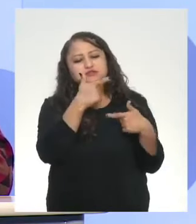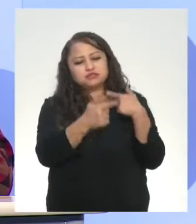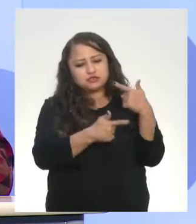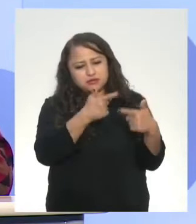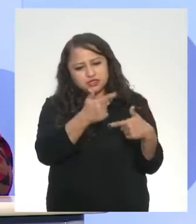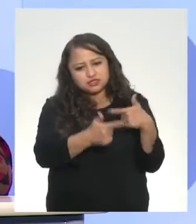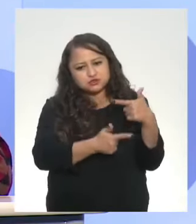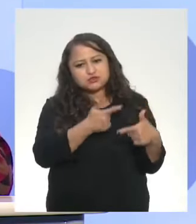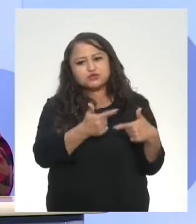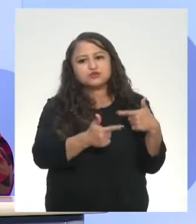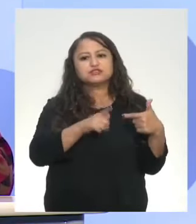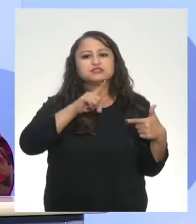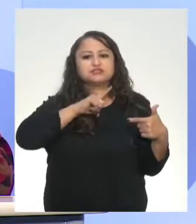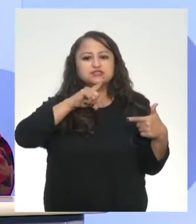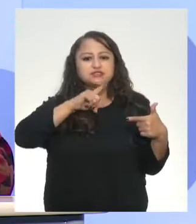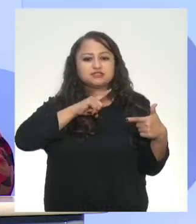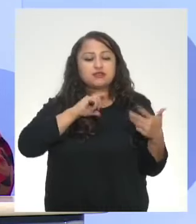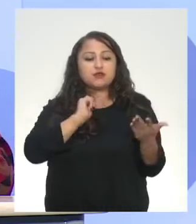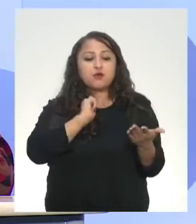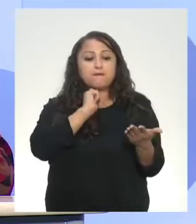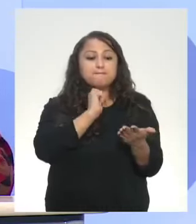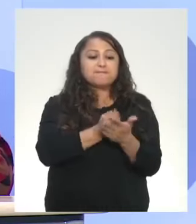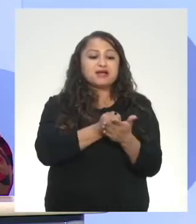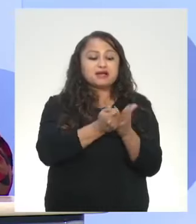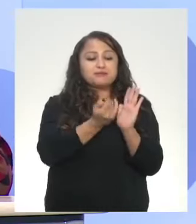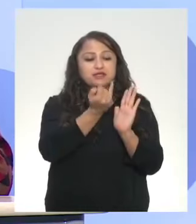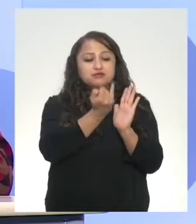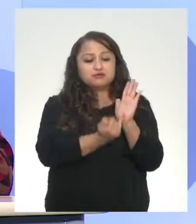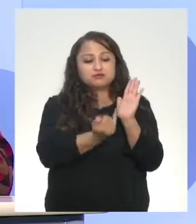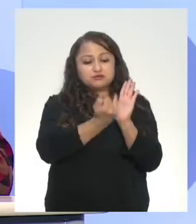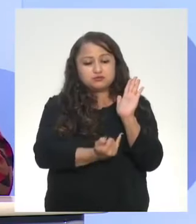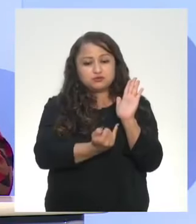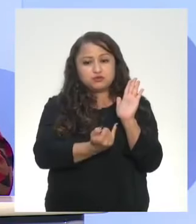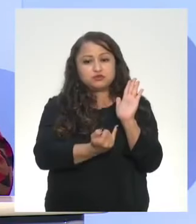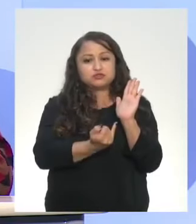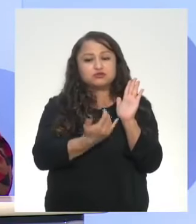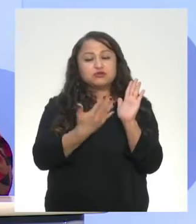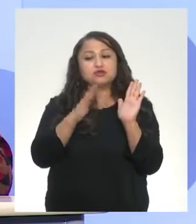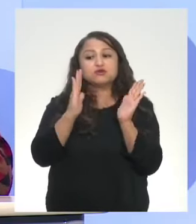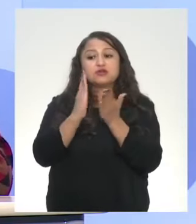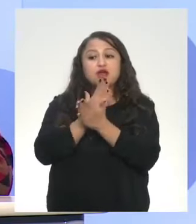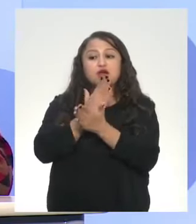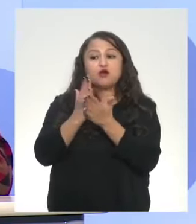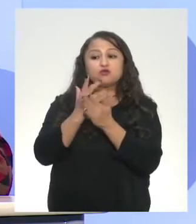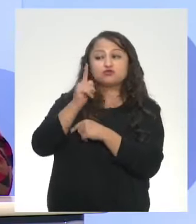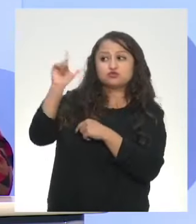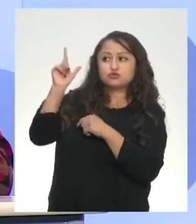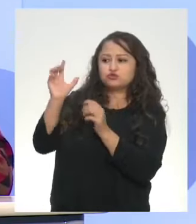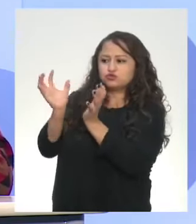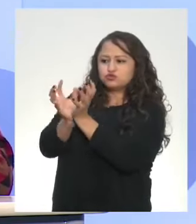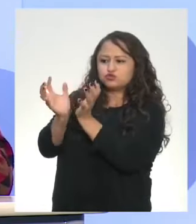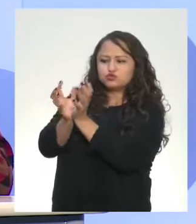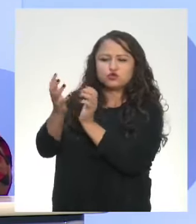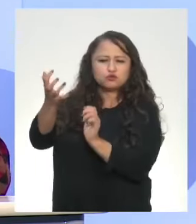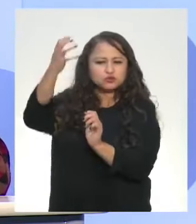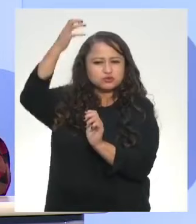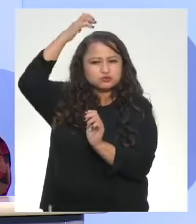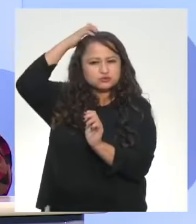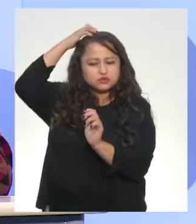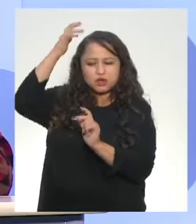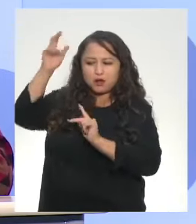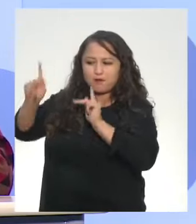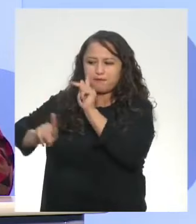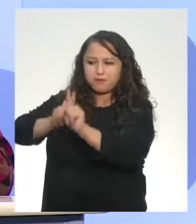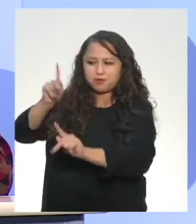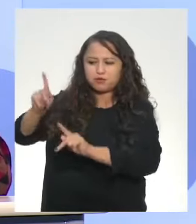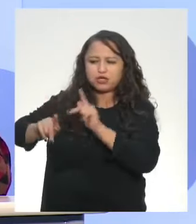vinha essa questão do pagamento de impostos, enquanto outros grupos, como a nobreza, funcionária pública,